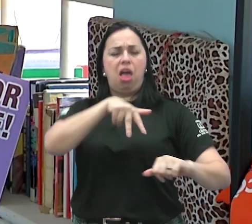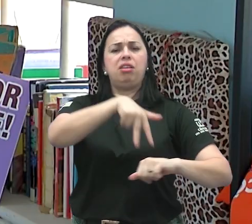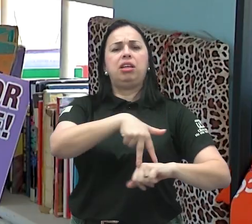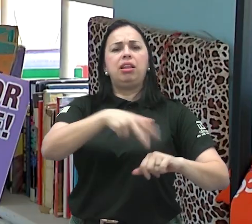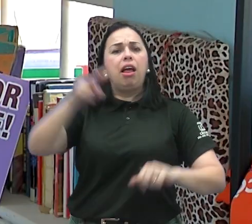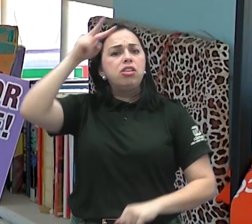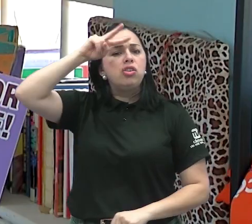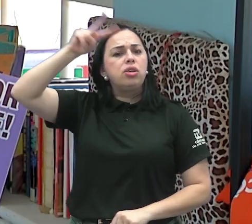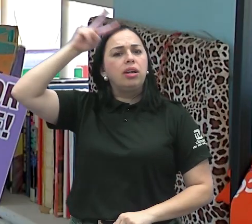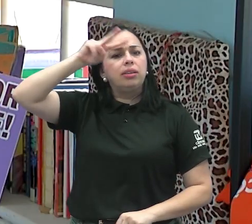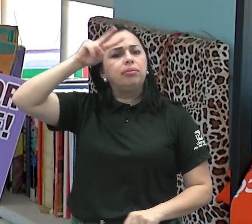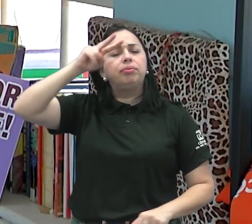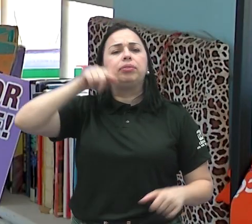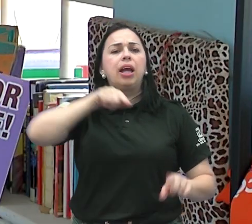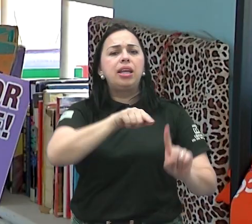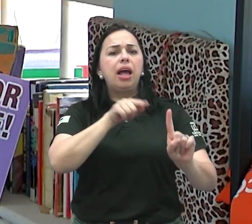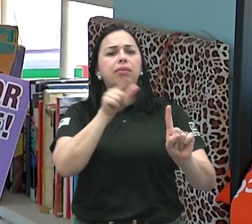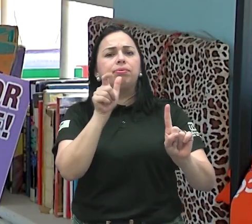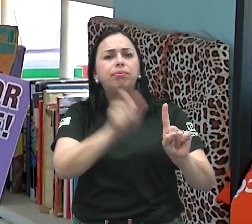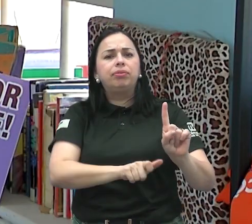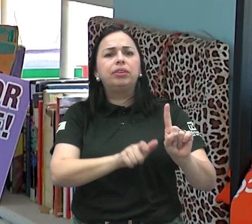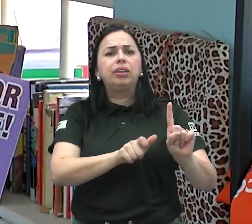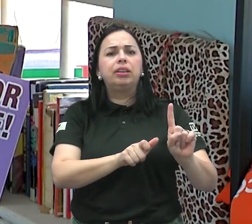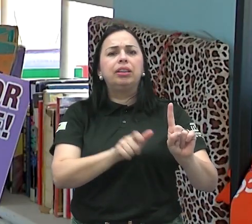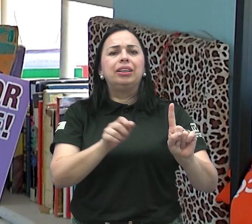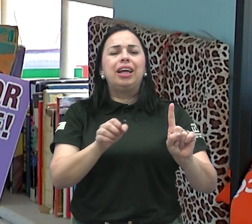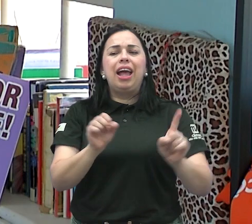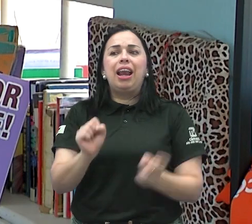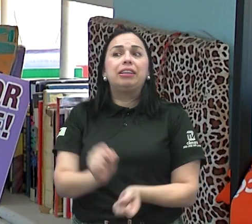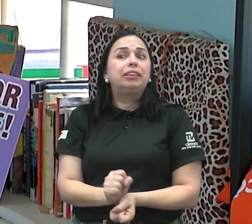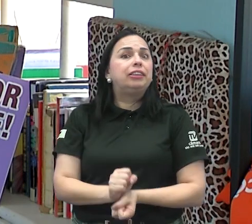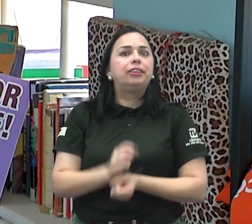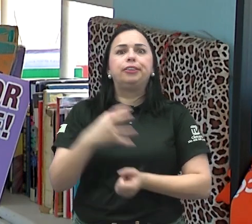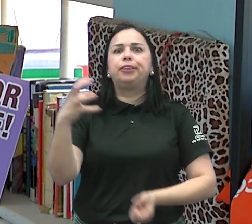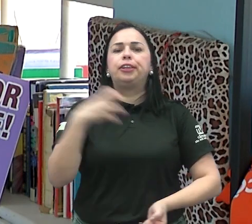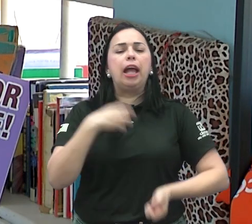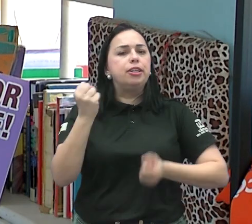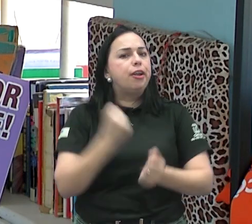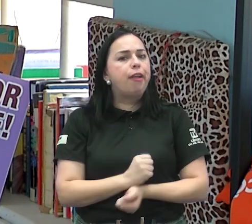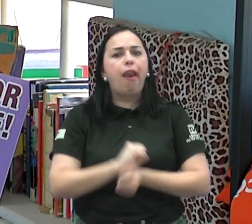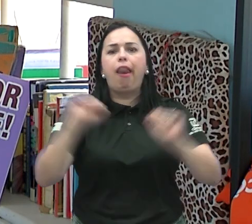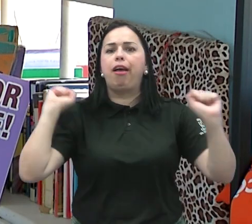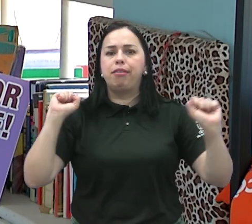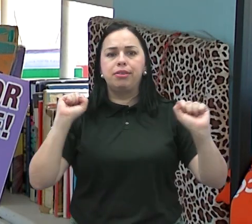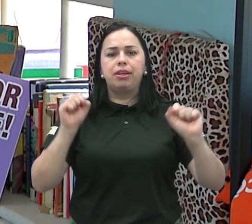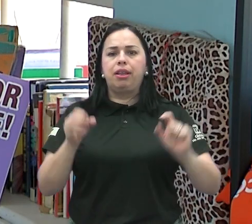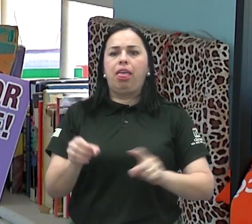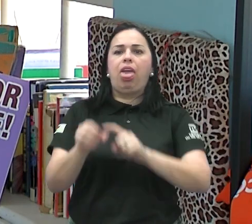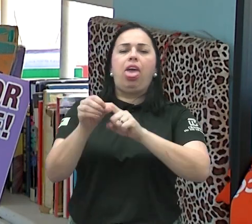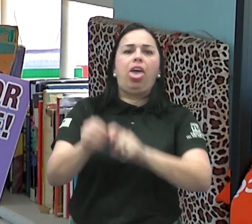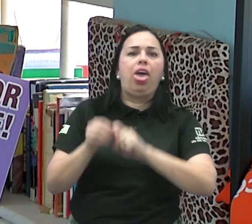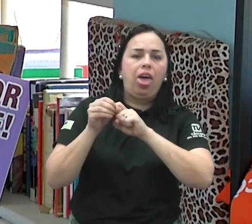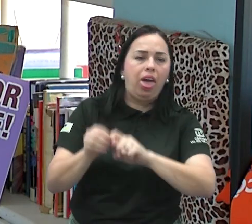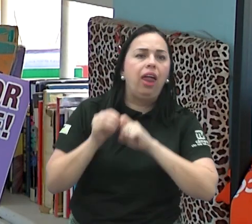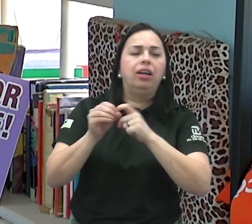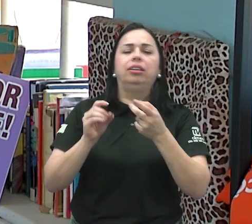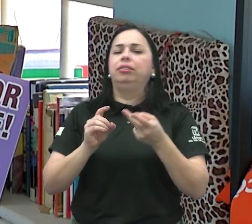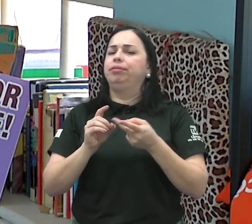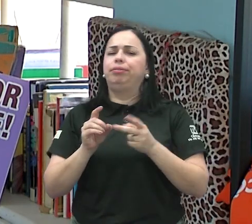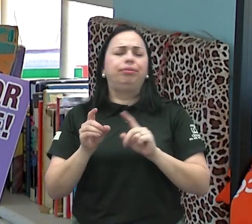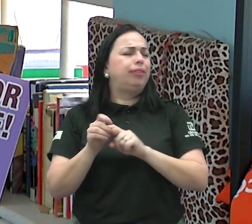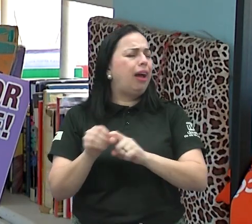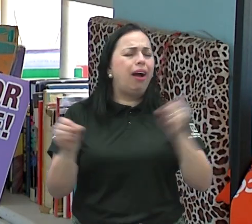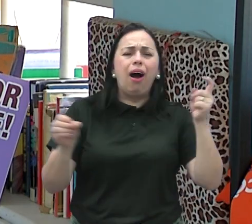sua vida, protagonista de sua história, para que ela cada vez mais se liberte, né? Se liberte dessa